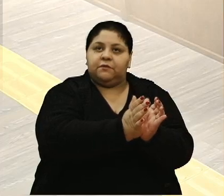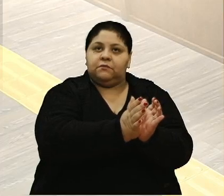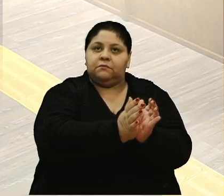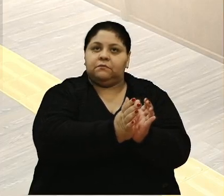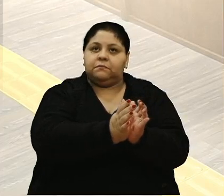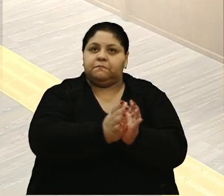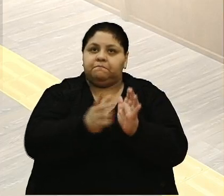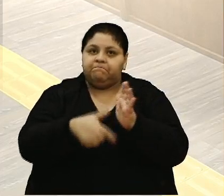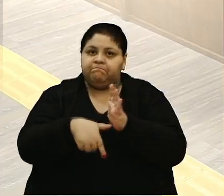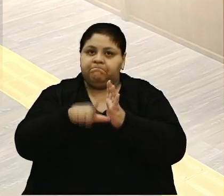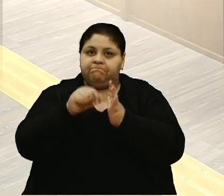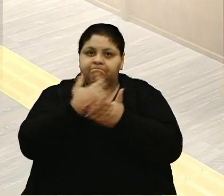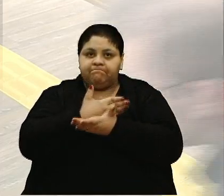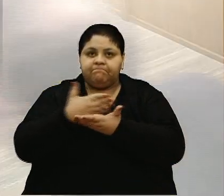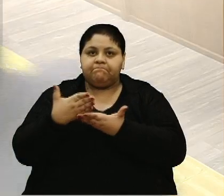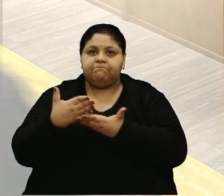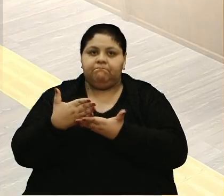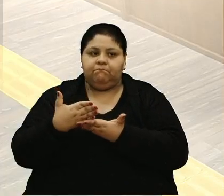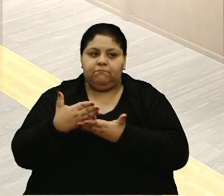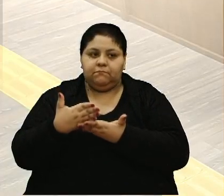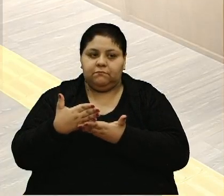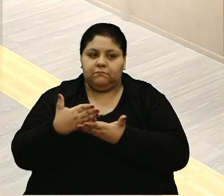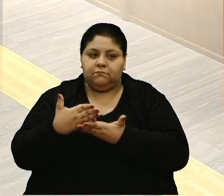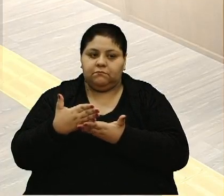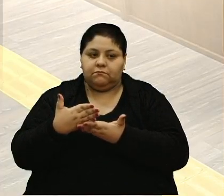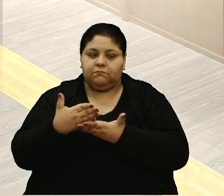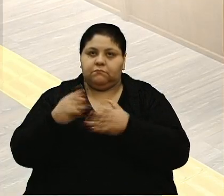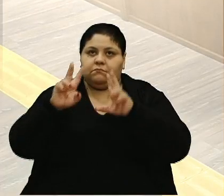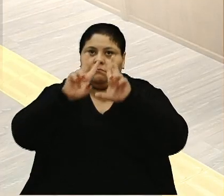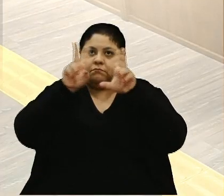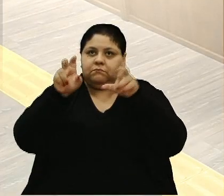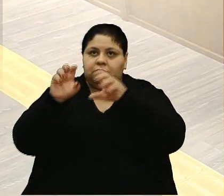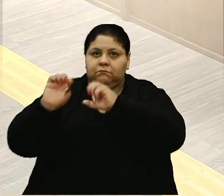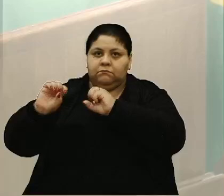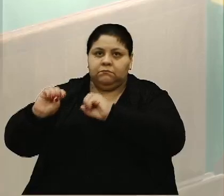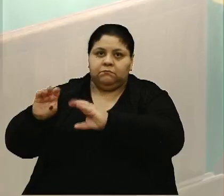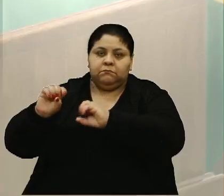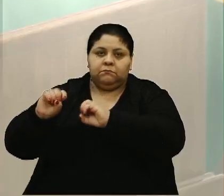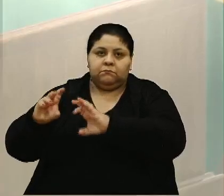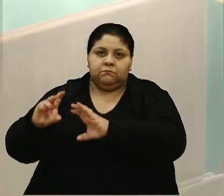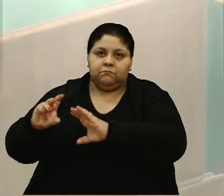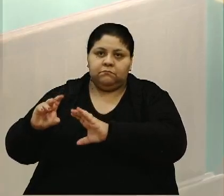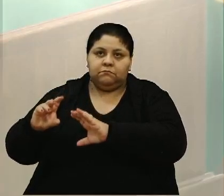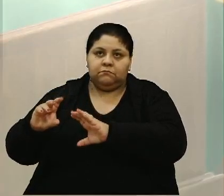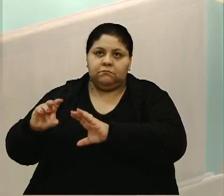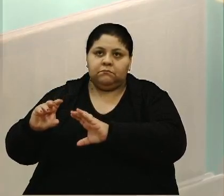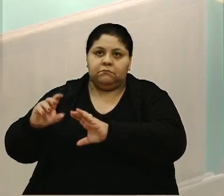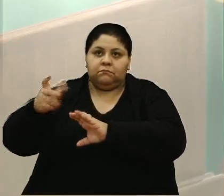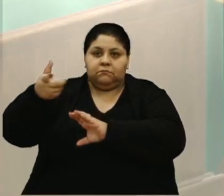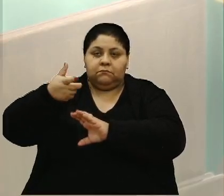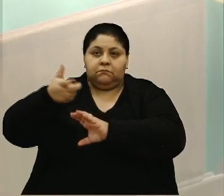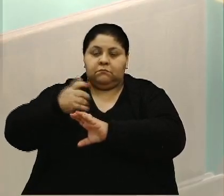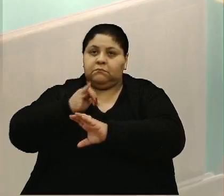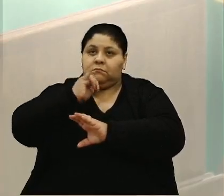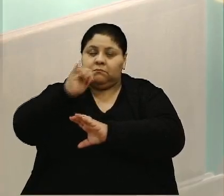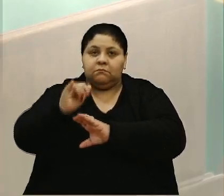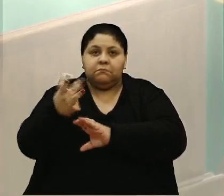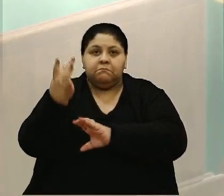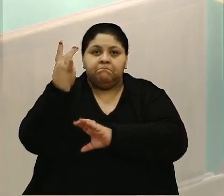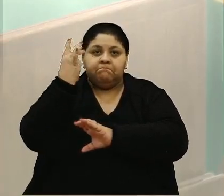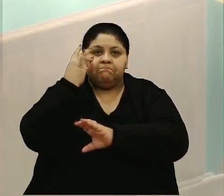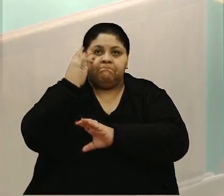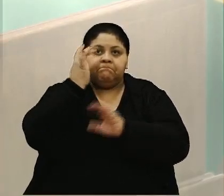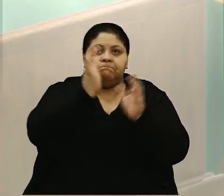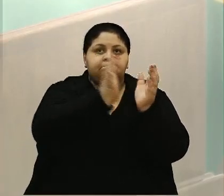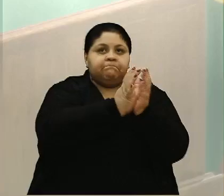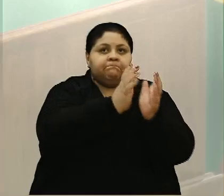antes de entrar no tema da educação, eu quero registrar a presença de uma colega